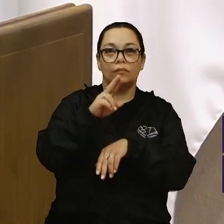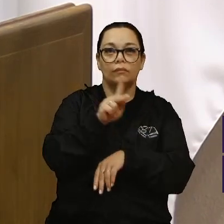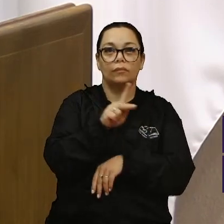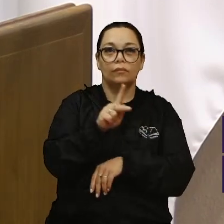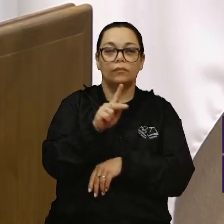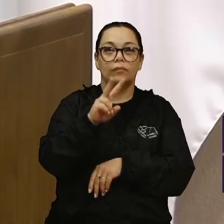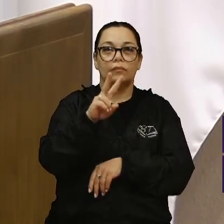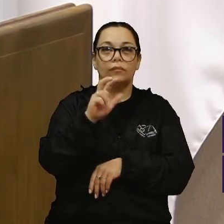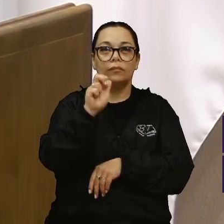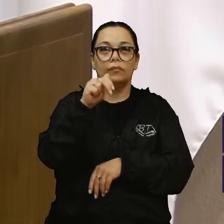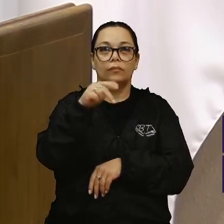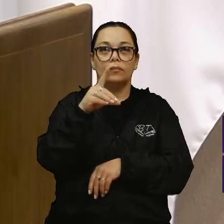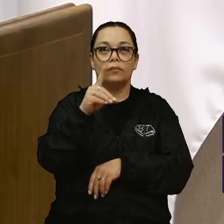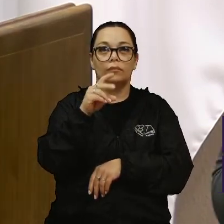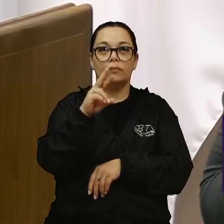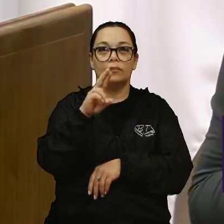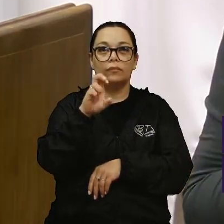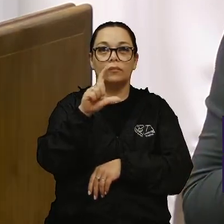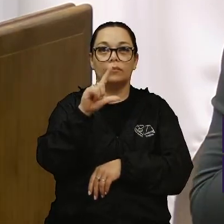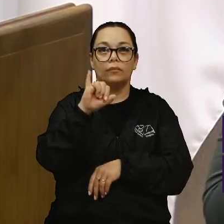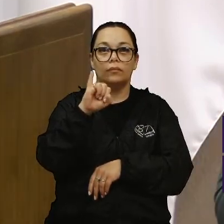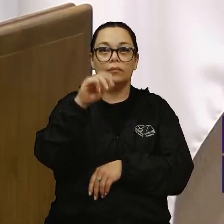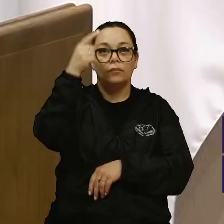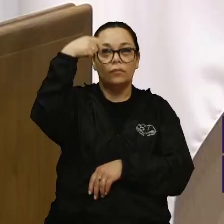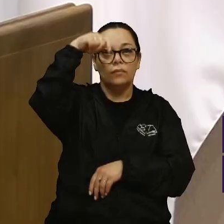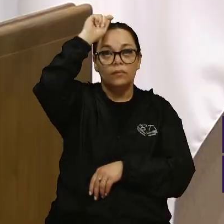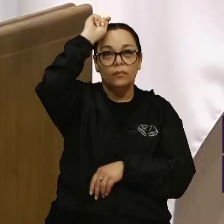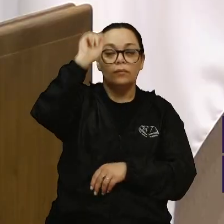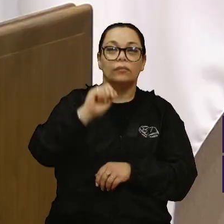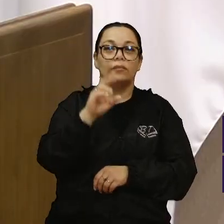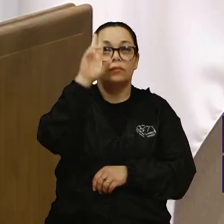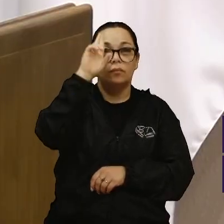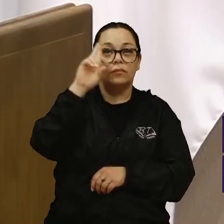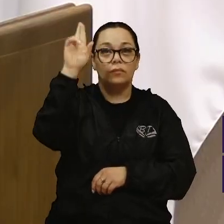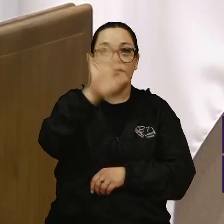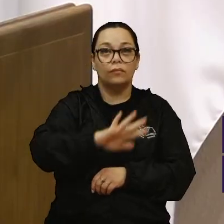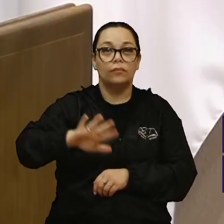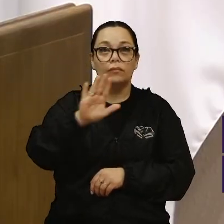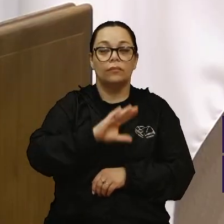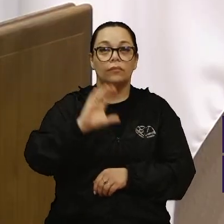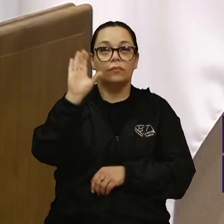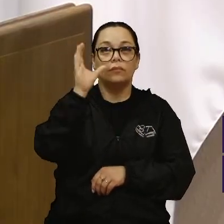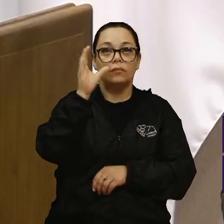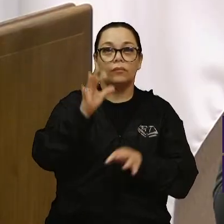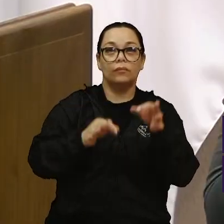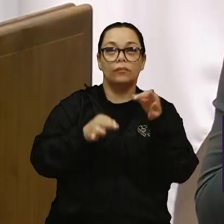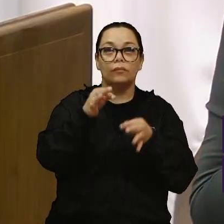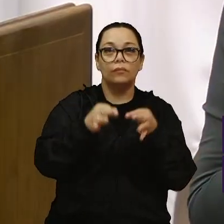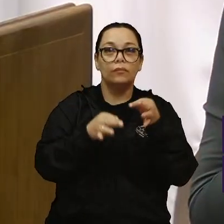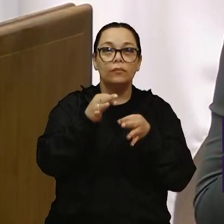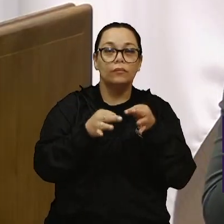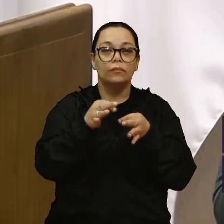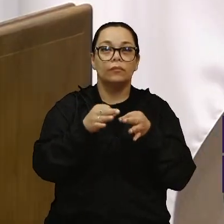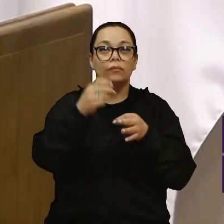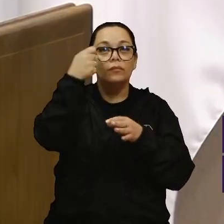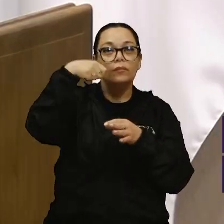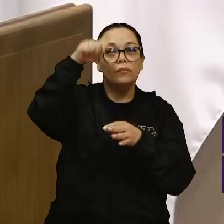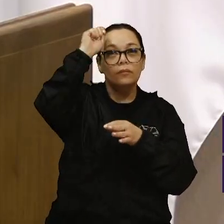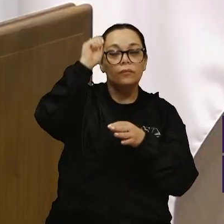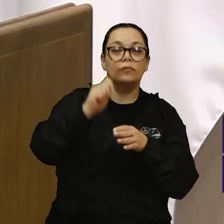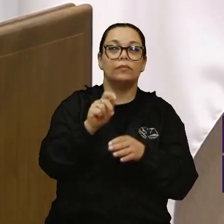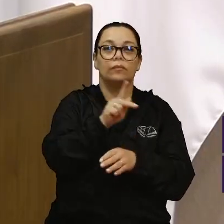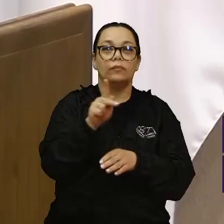Vanderlei Carbonara, da Universidade. Diretor da área de Ciências Jurídicas, da UX,